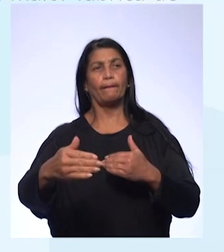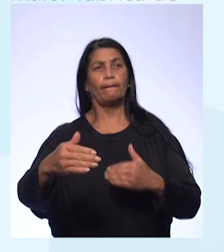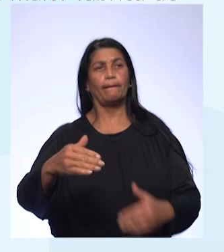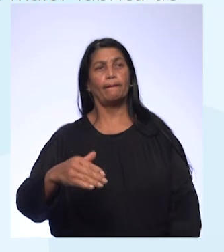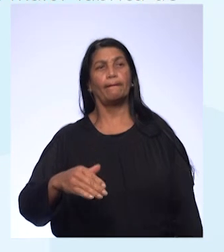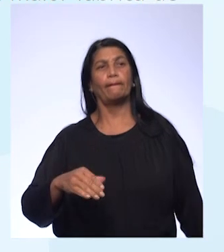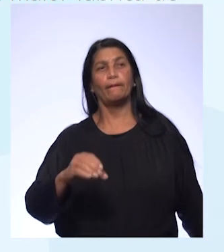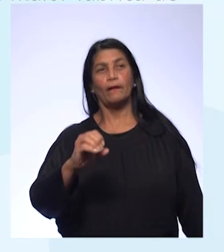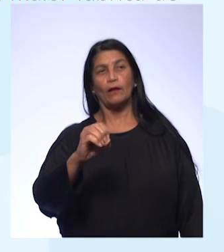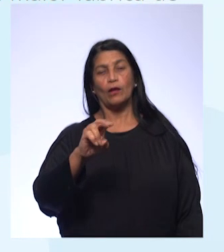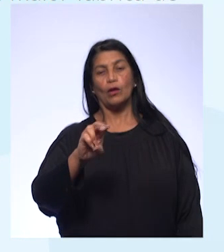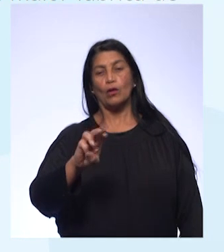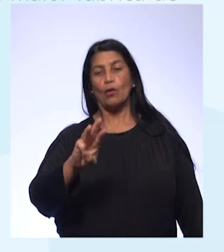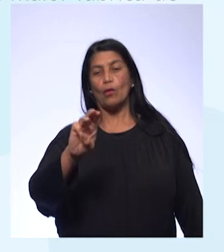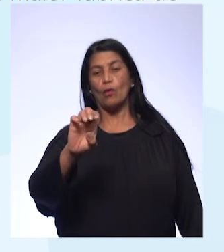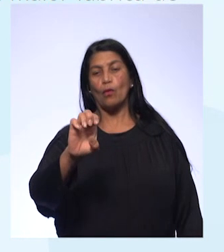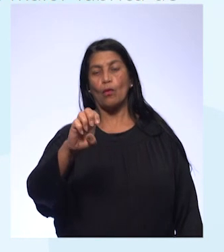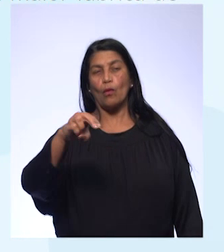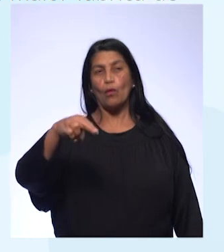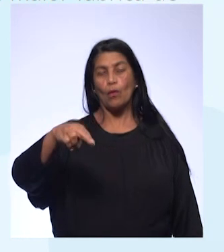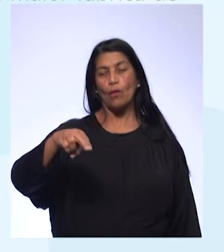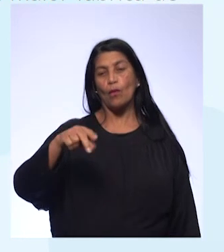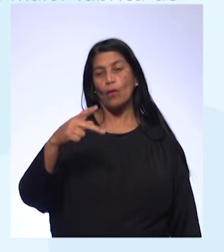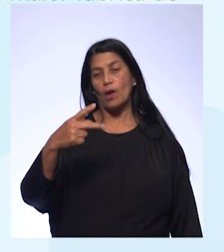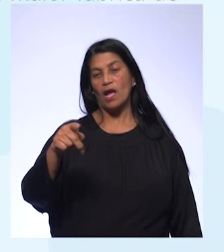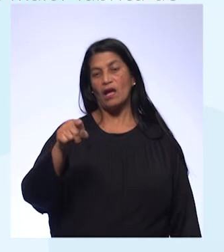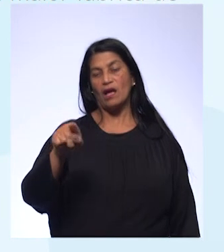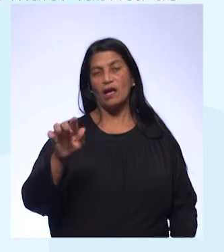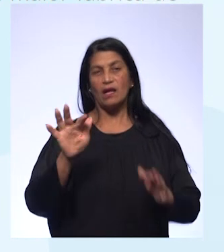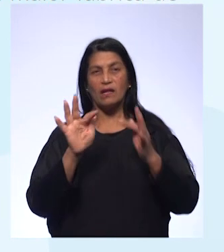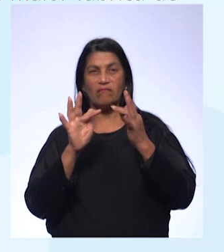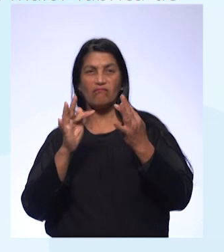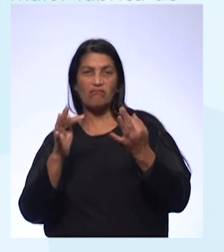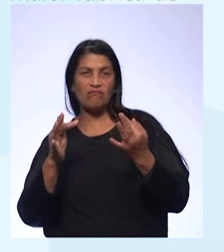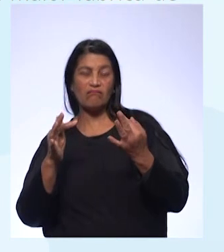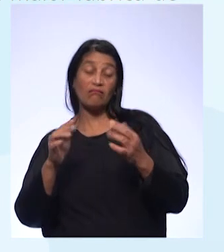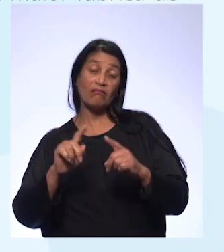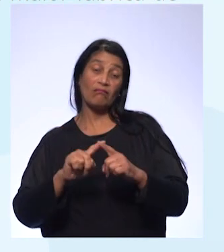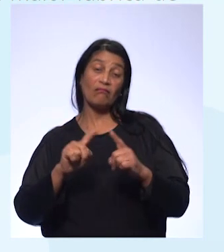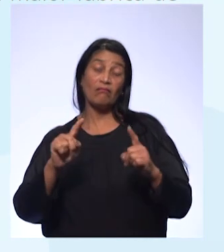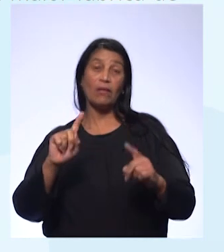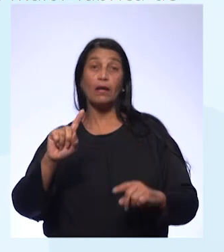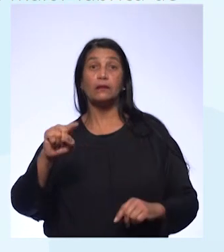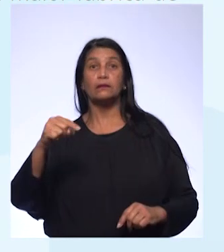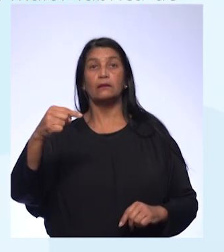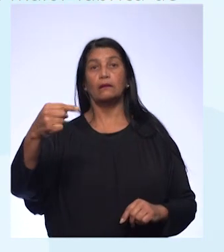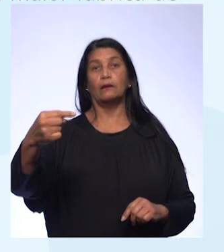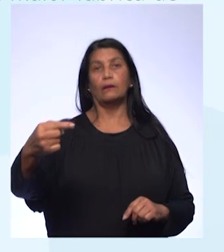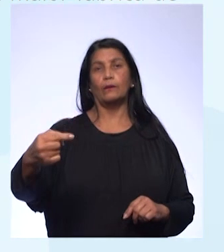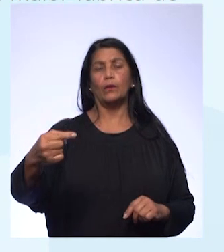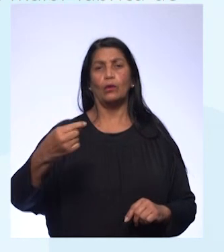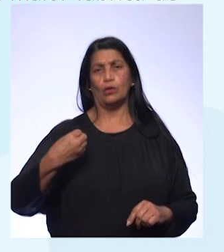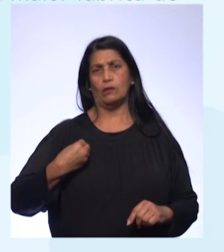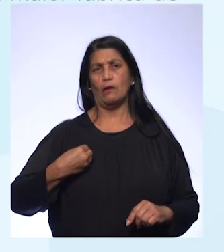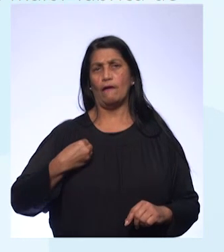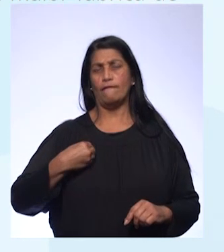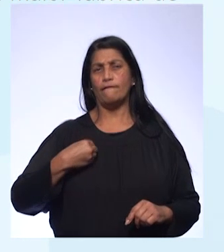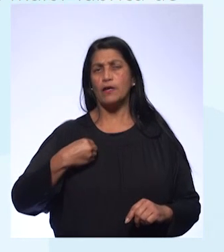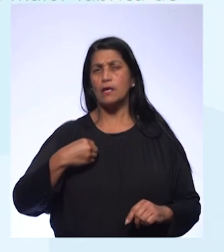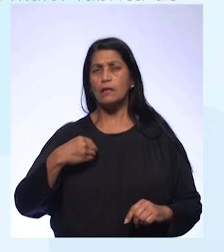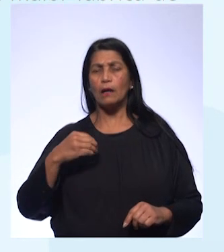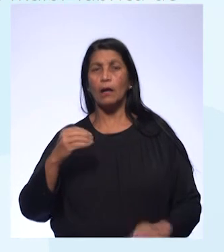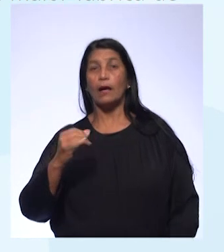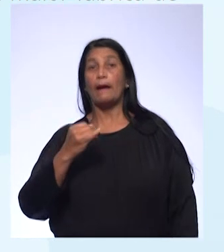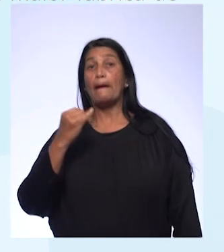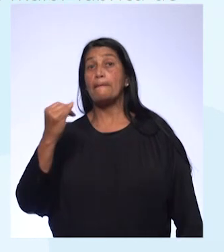Robert Owen, ele foi uma pessoa de origem humilde, mas ele acabou se tornando, na vida adulta, um